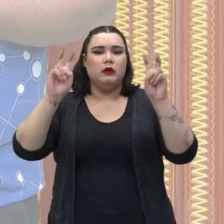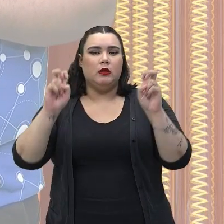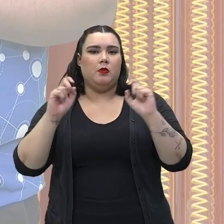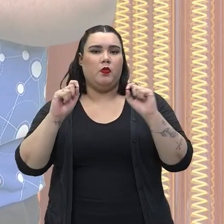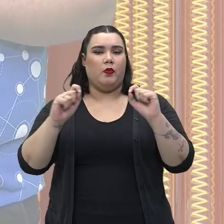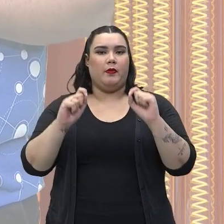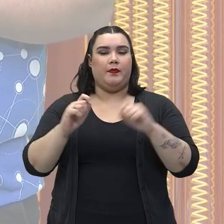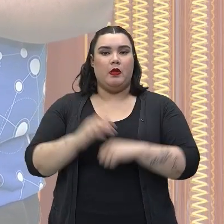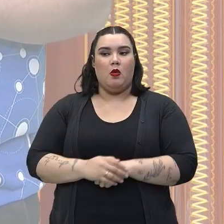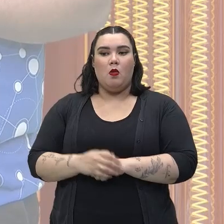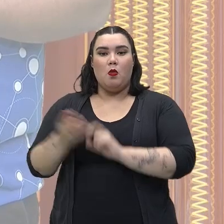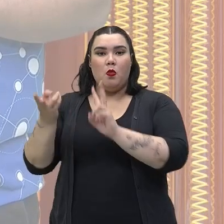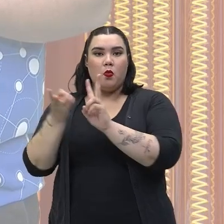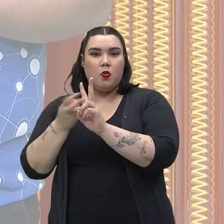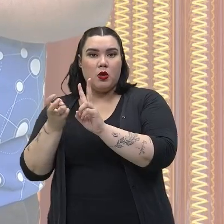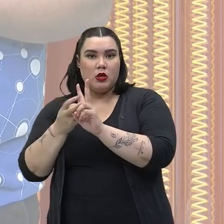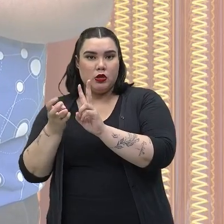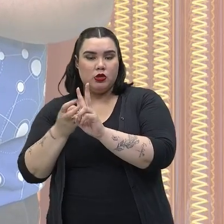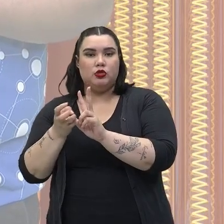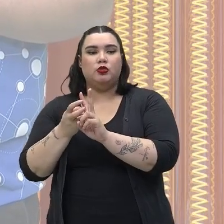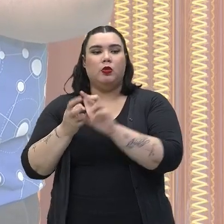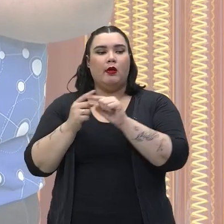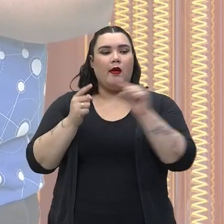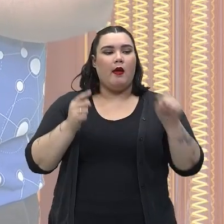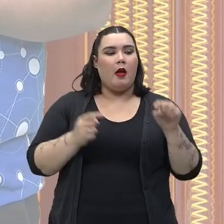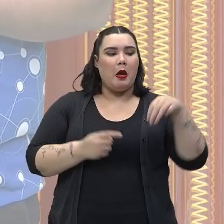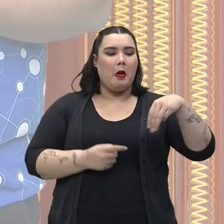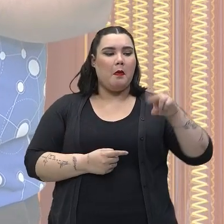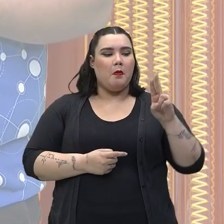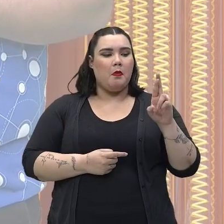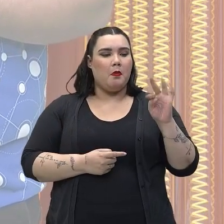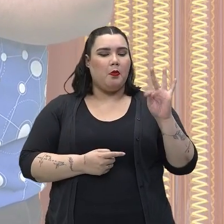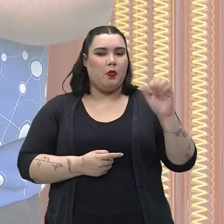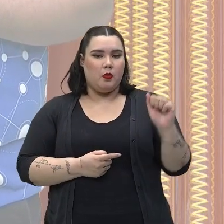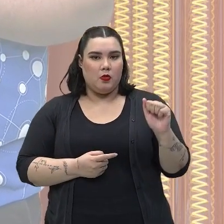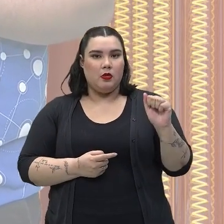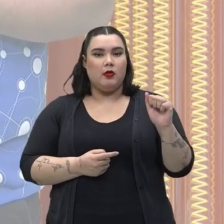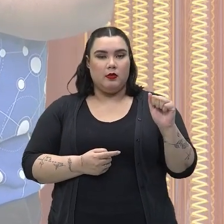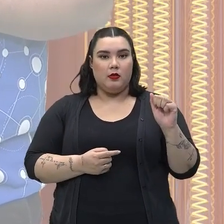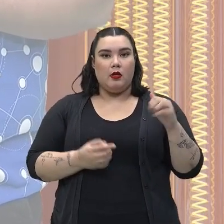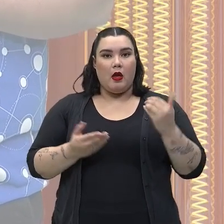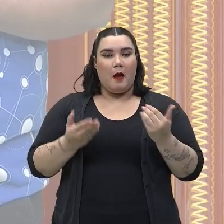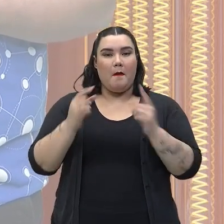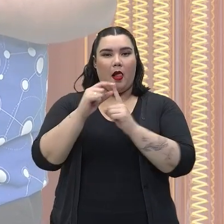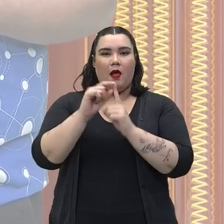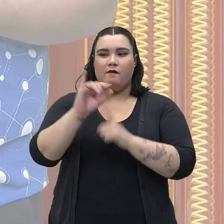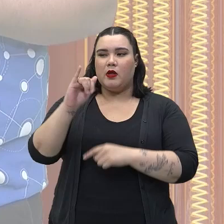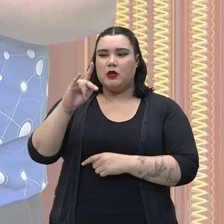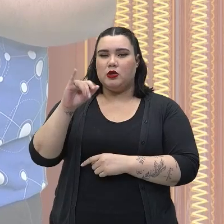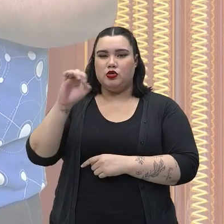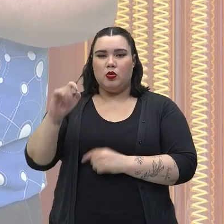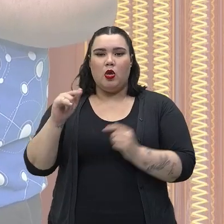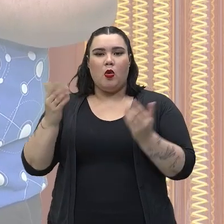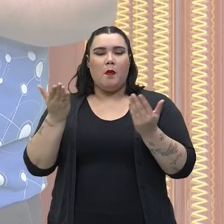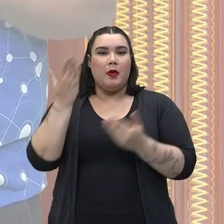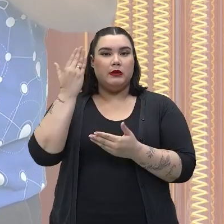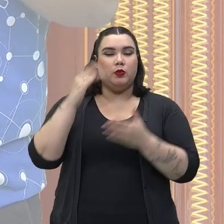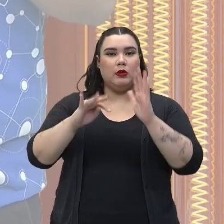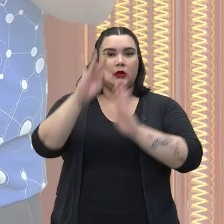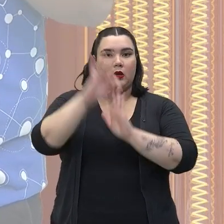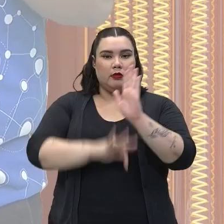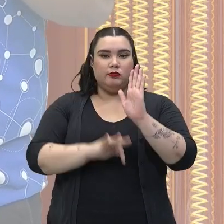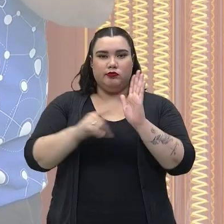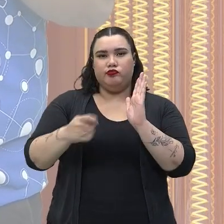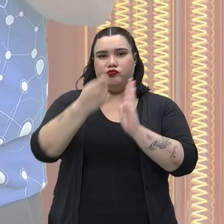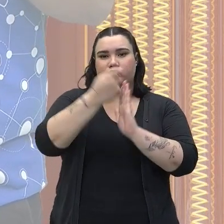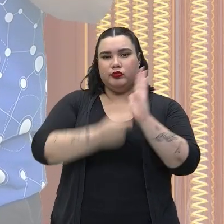Murta, que ele compara esse índio, na época, agora o termo que a gente utiliza é indígena, né? Mas ele usa na época que ele escreveu esse texto,